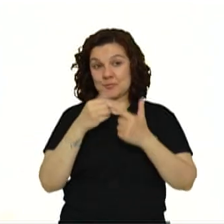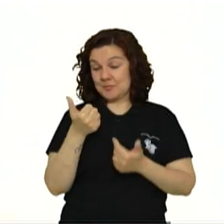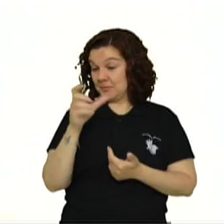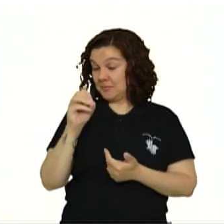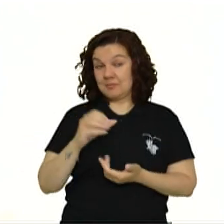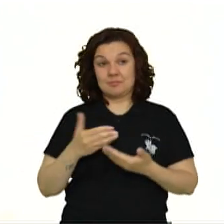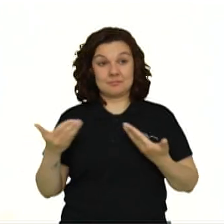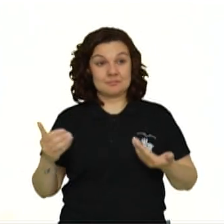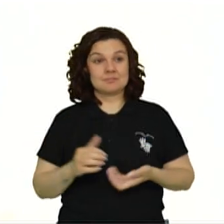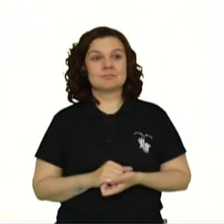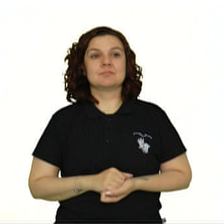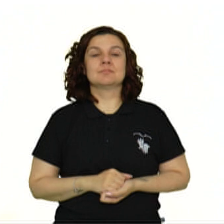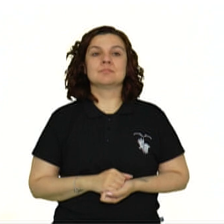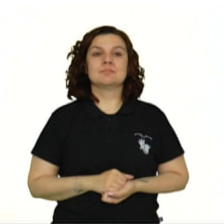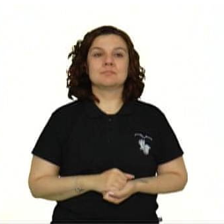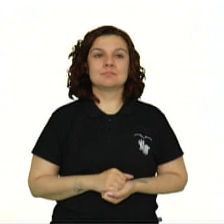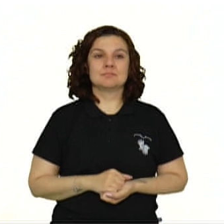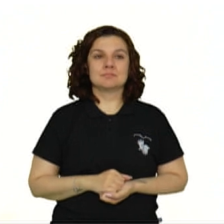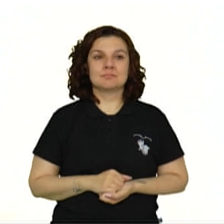10.